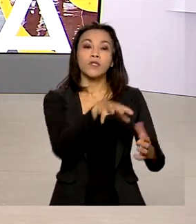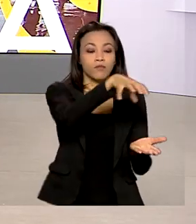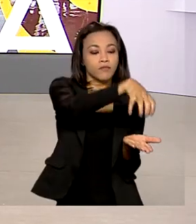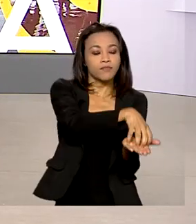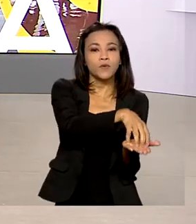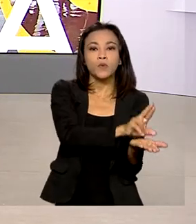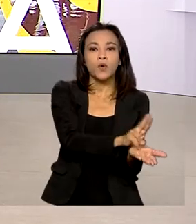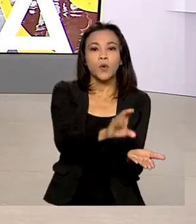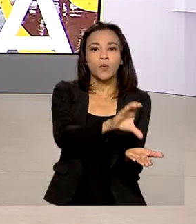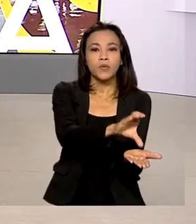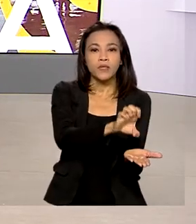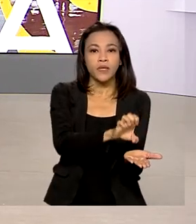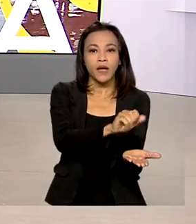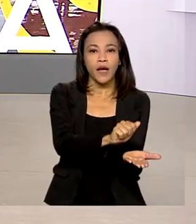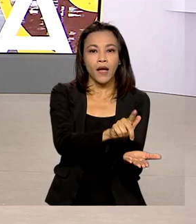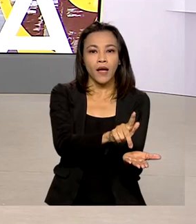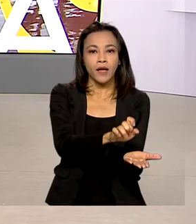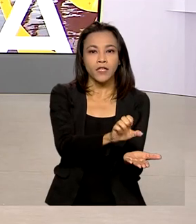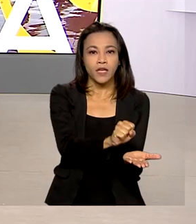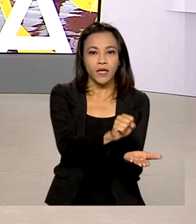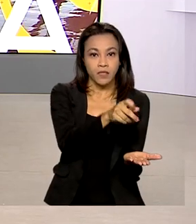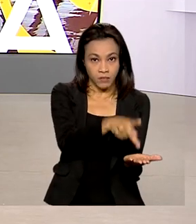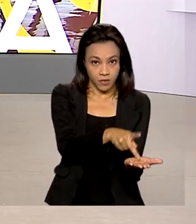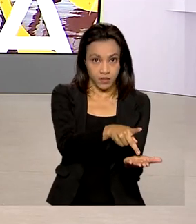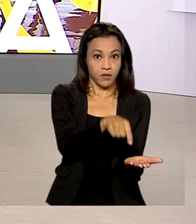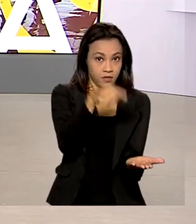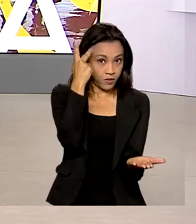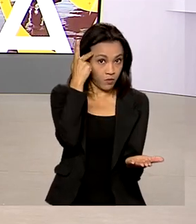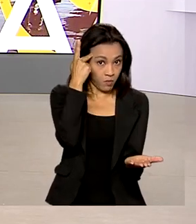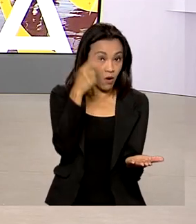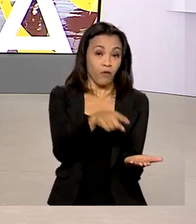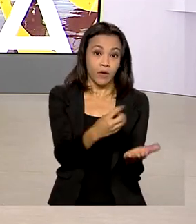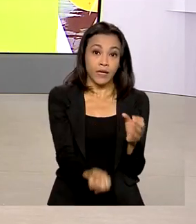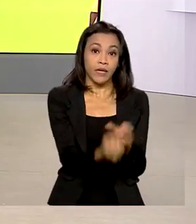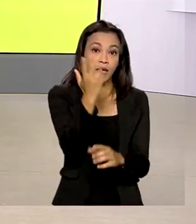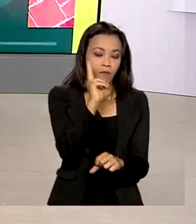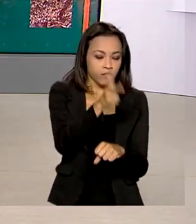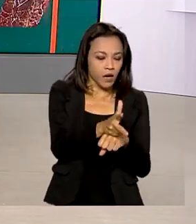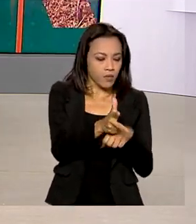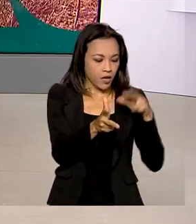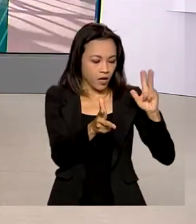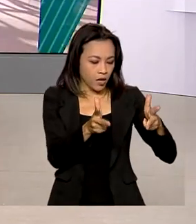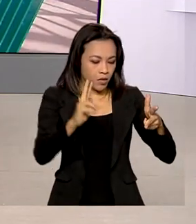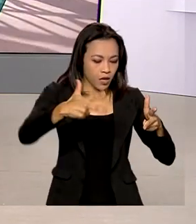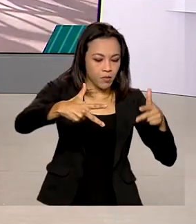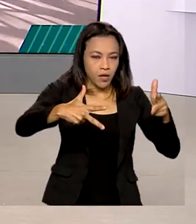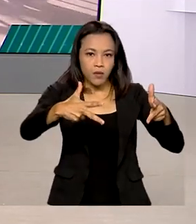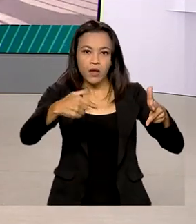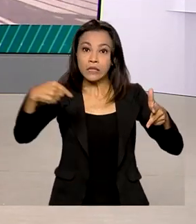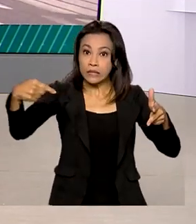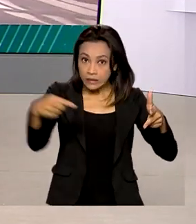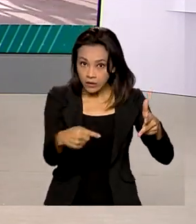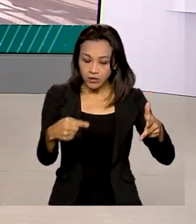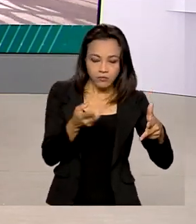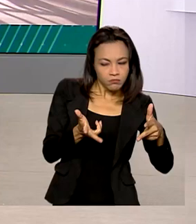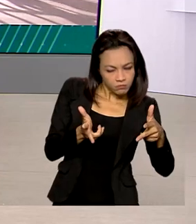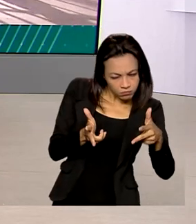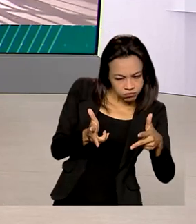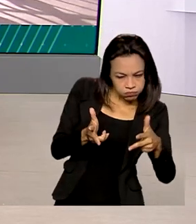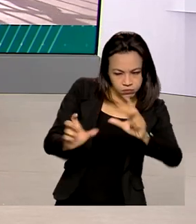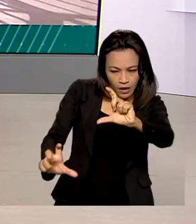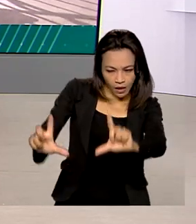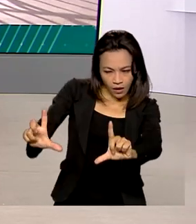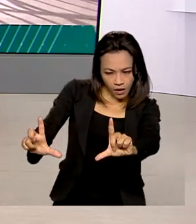CEAGESP, prevê a instalação de câmeras de segurança na central de abastecimento. Os equipamentos têm capacidade de reconhecer as placas